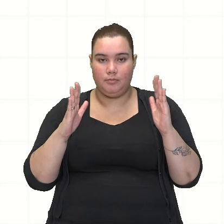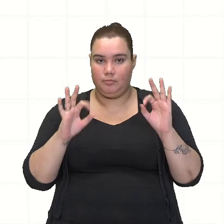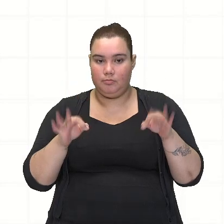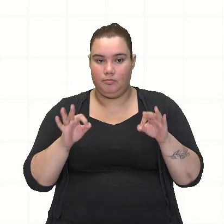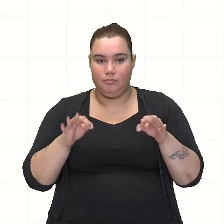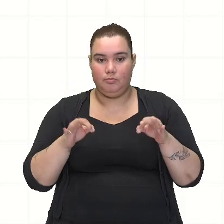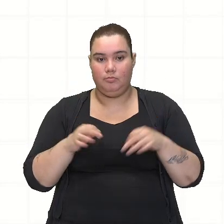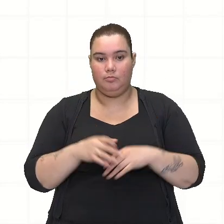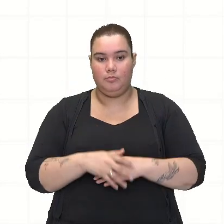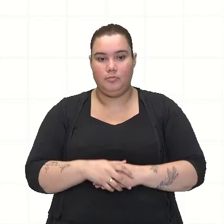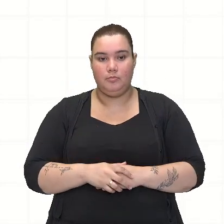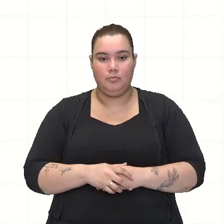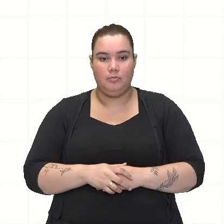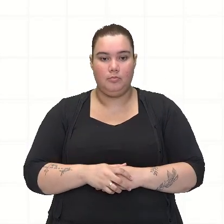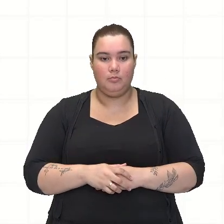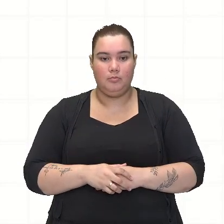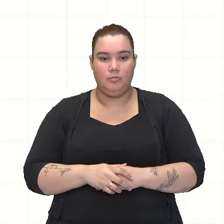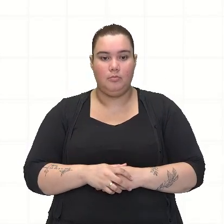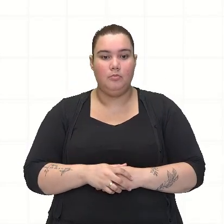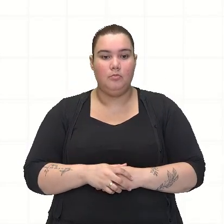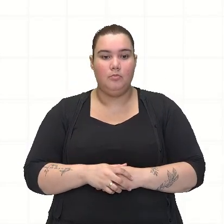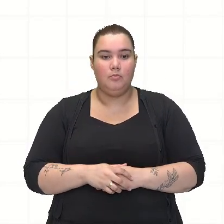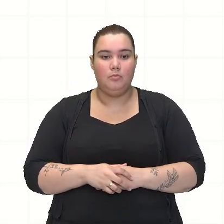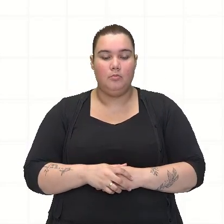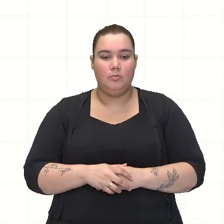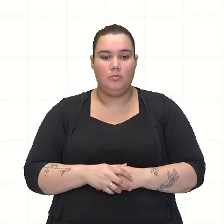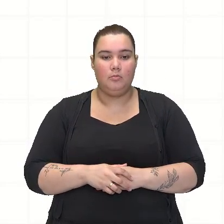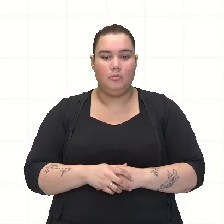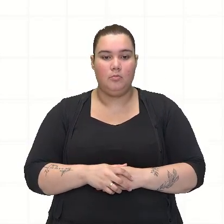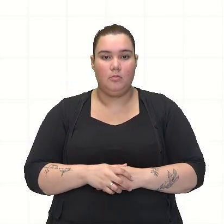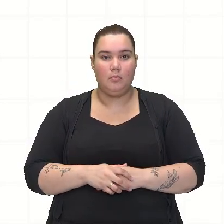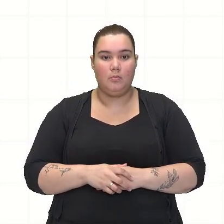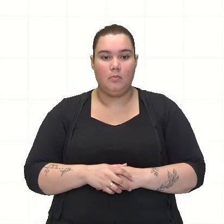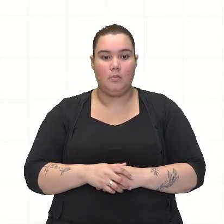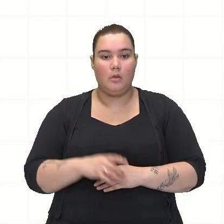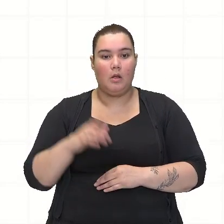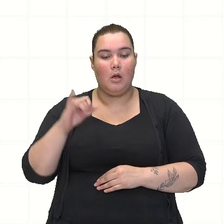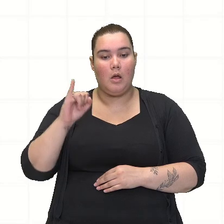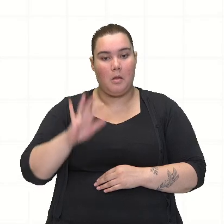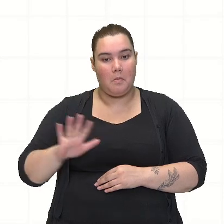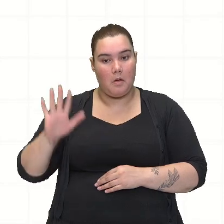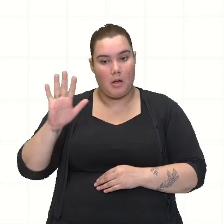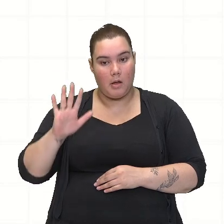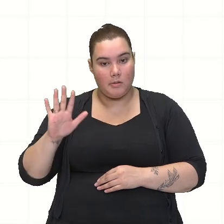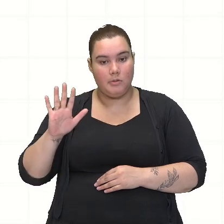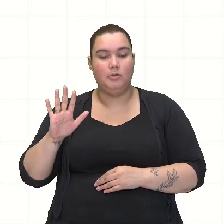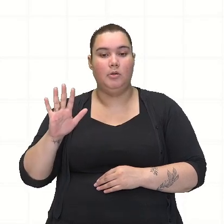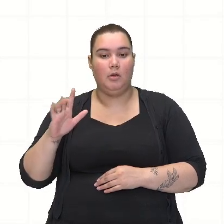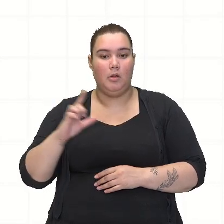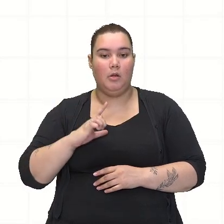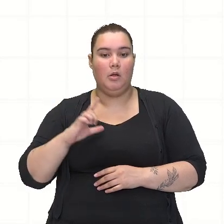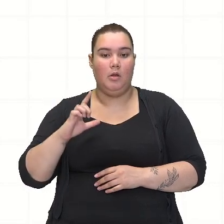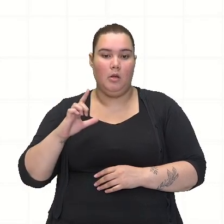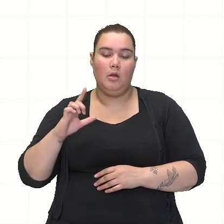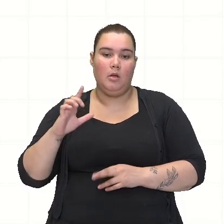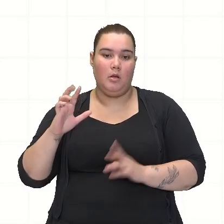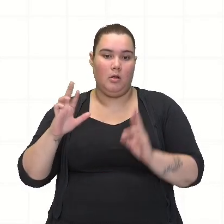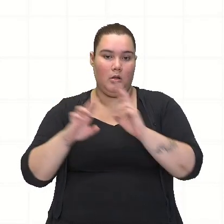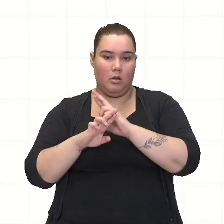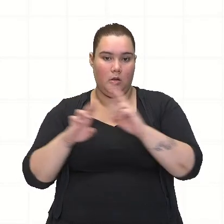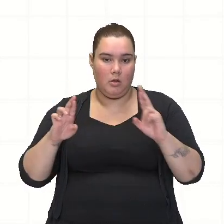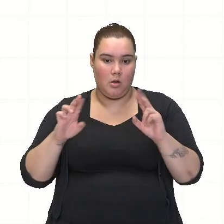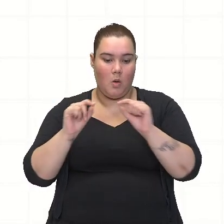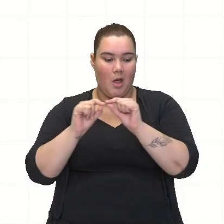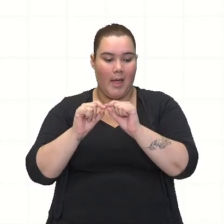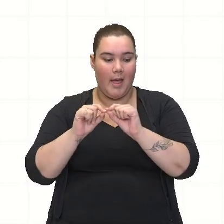Ó, espelhar uma imagem em relação a quê, pessoal? Uma